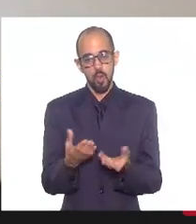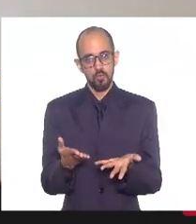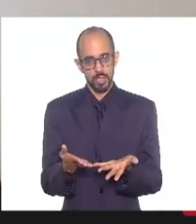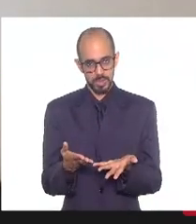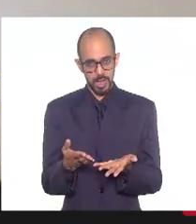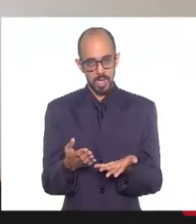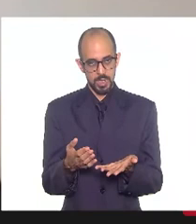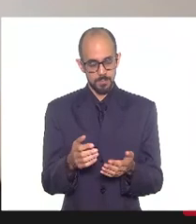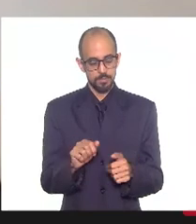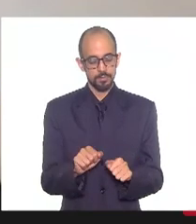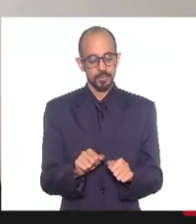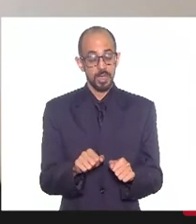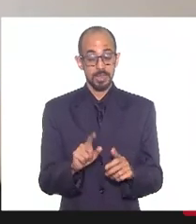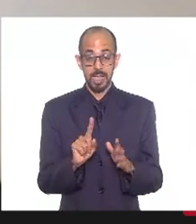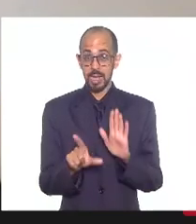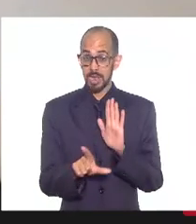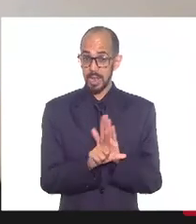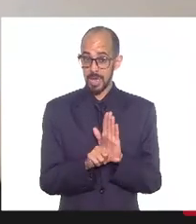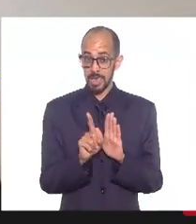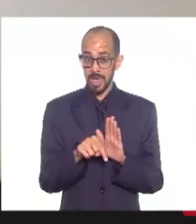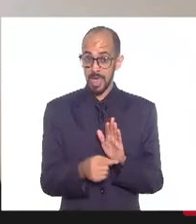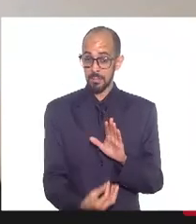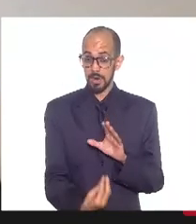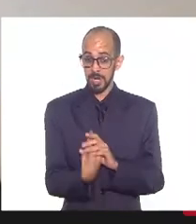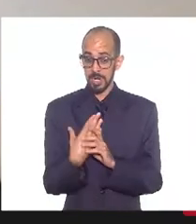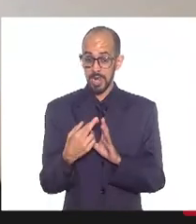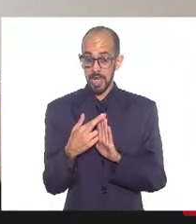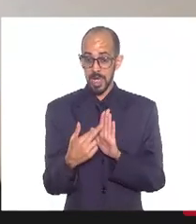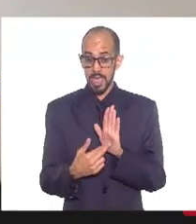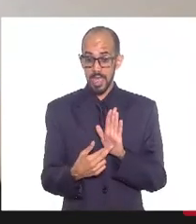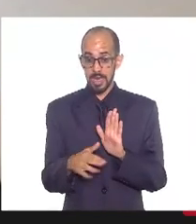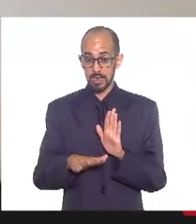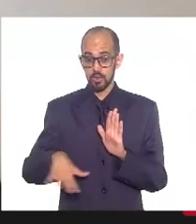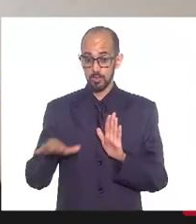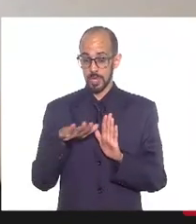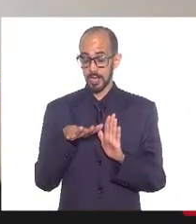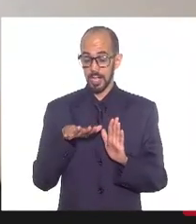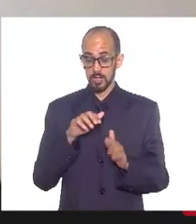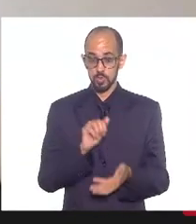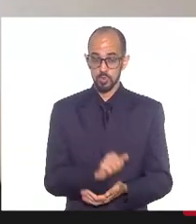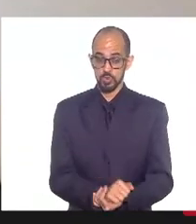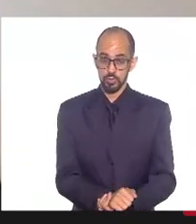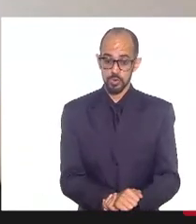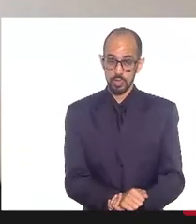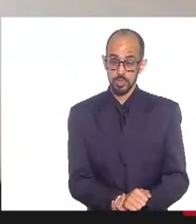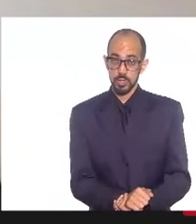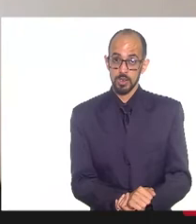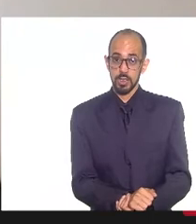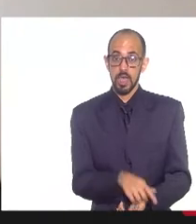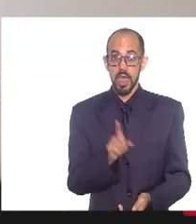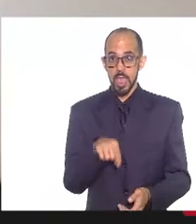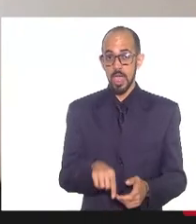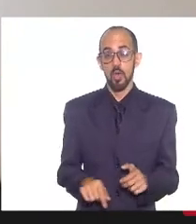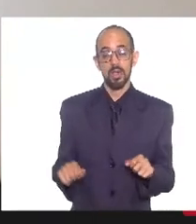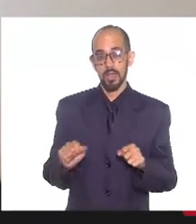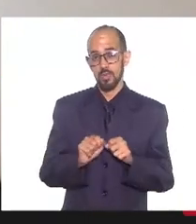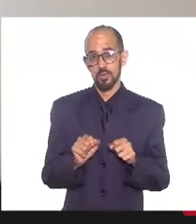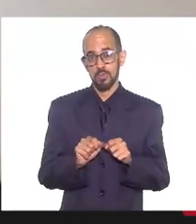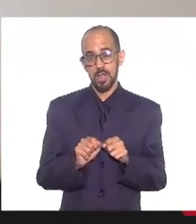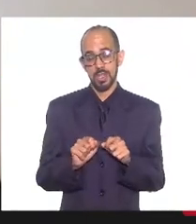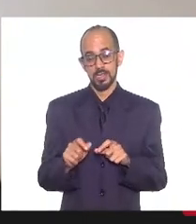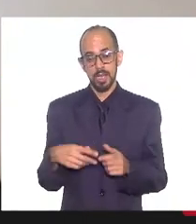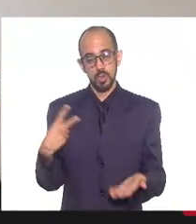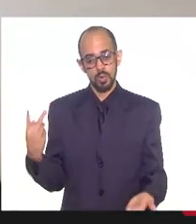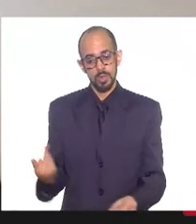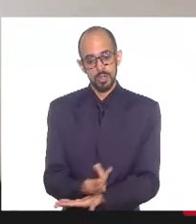o objetivo de criar regras de mercados, e essas regras de mercados é que irão fazer acontecer